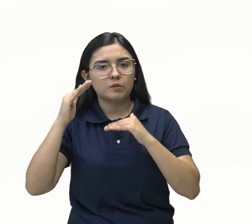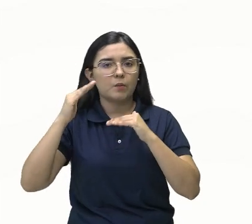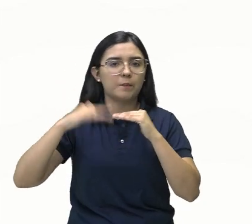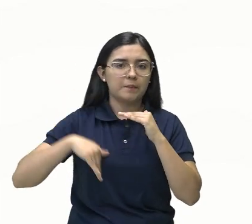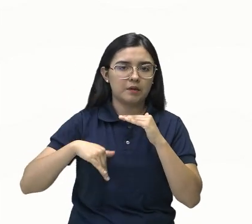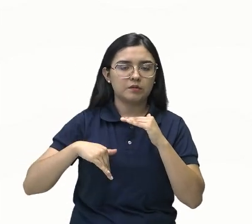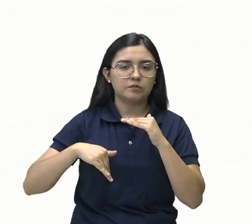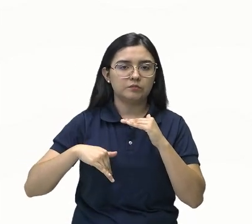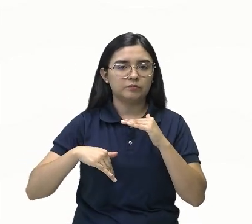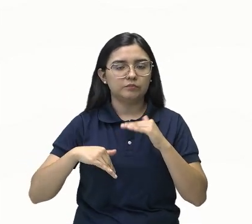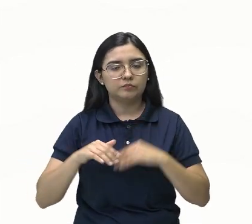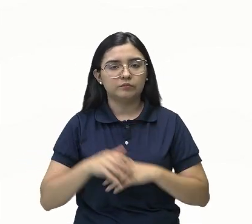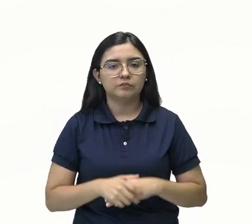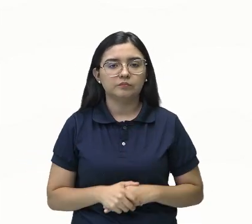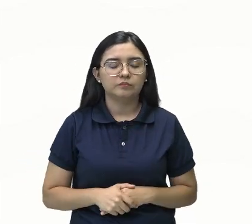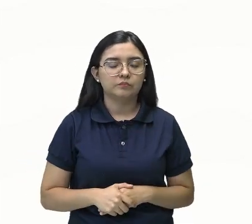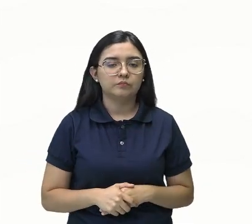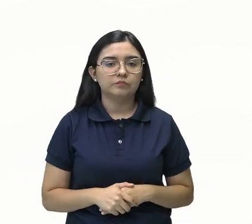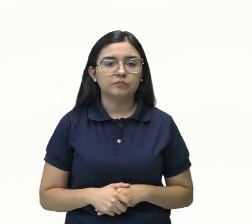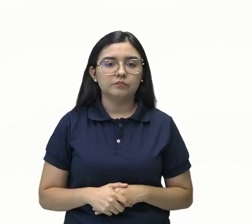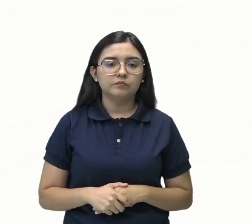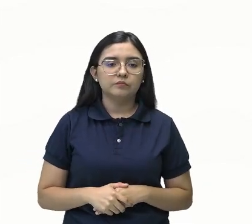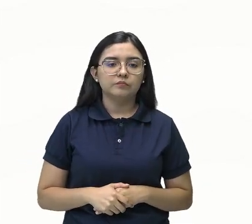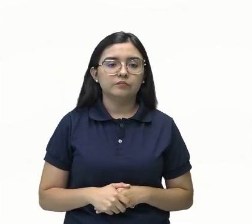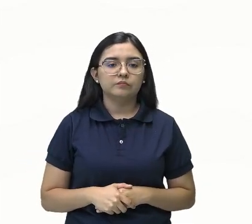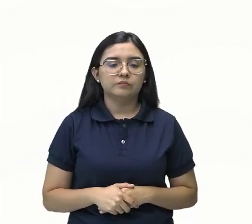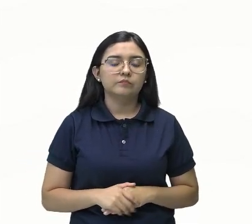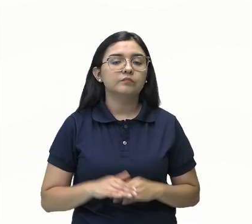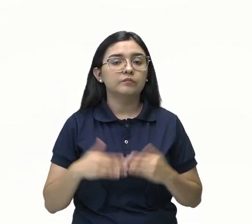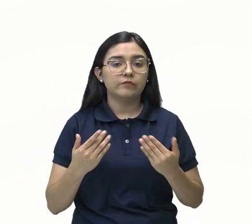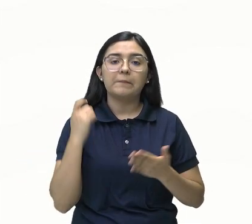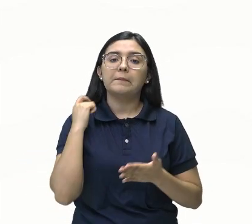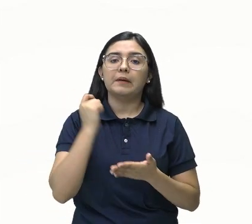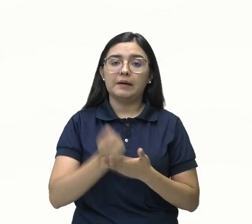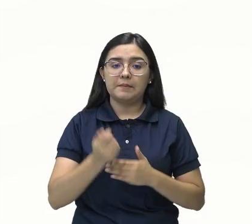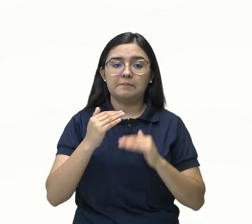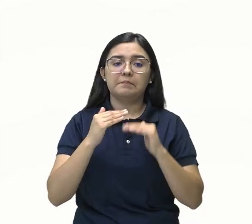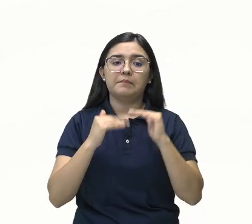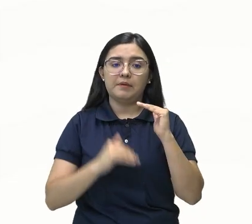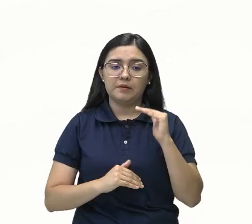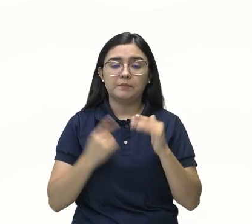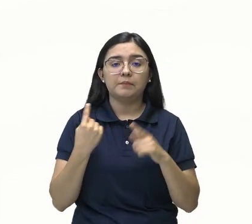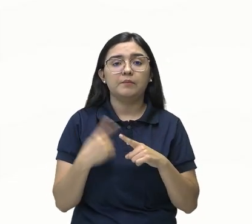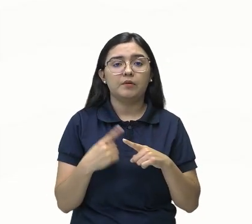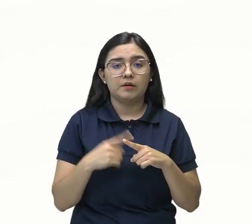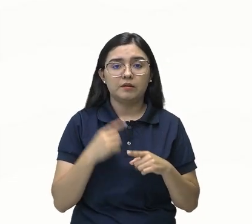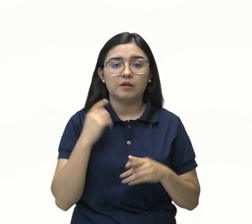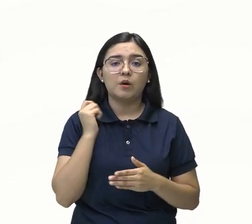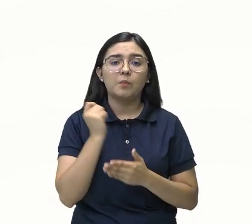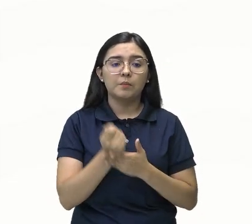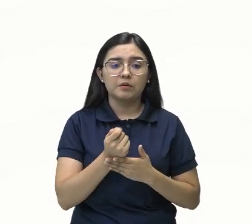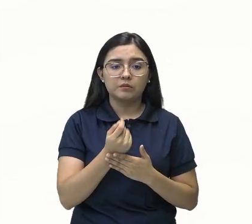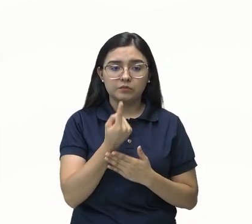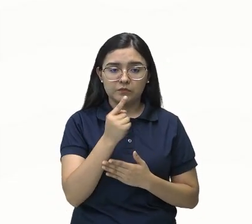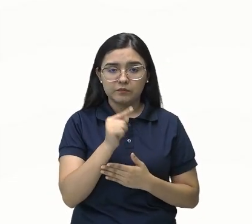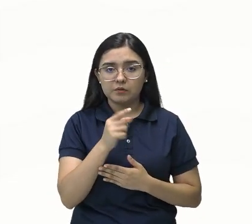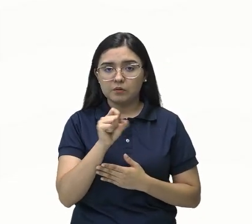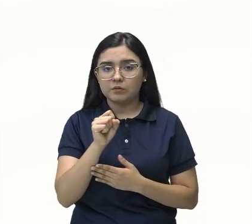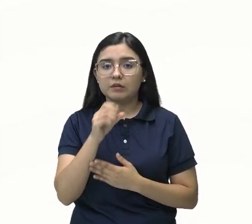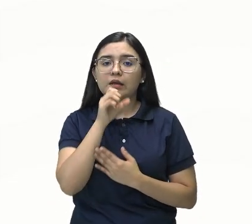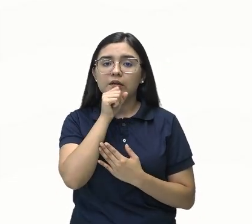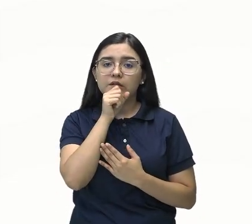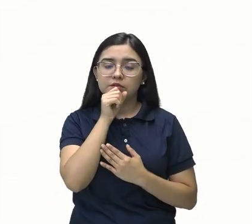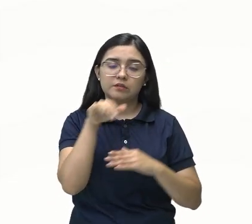menos do que R$ 3,50? Logicamente, ele vai pagar menos, né? Ele está comprando menos laranja, então é claro que ele